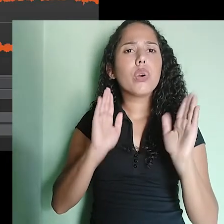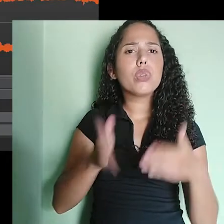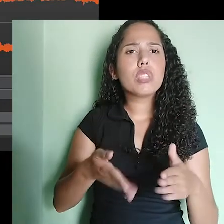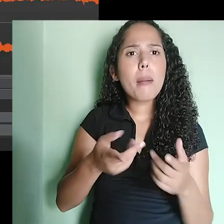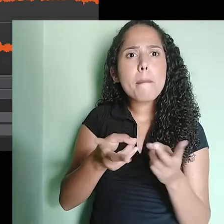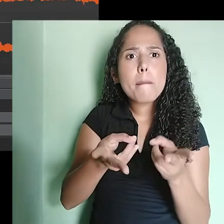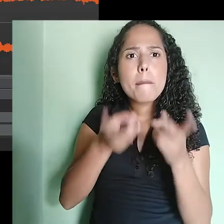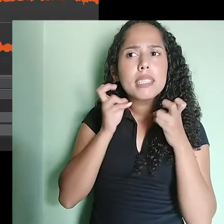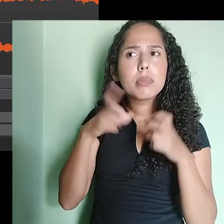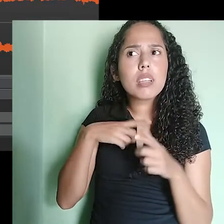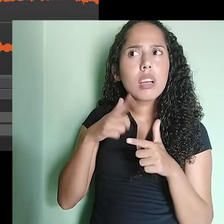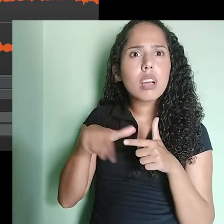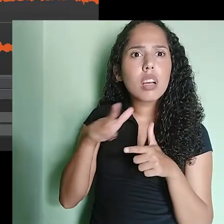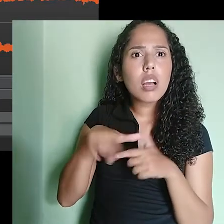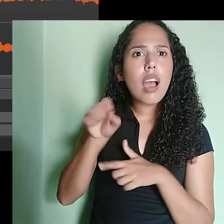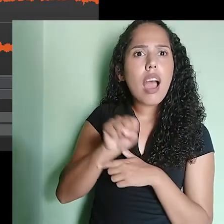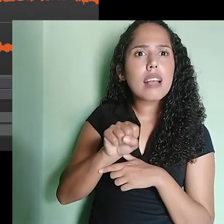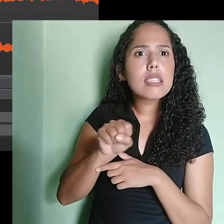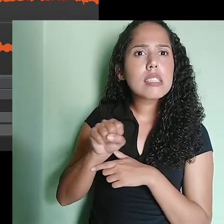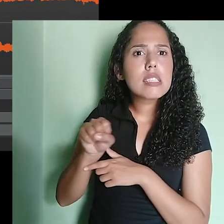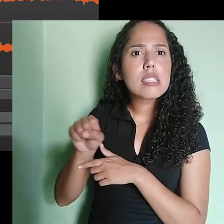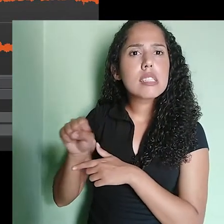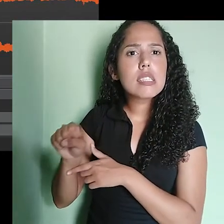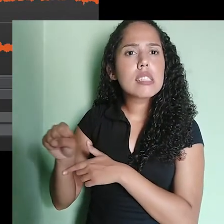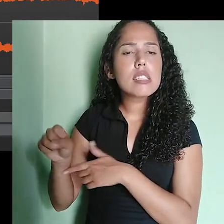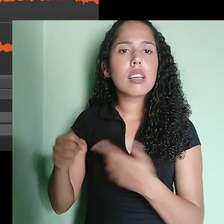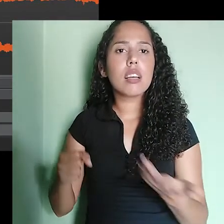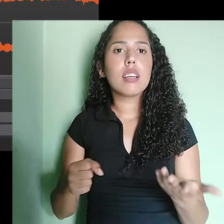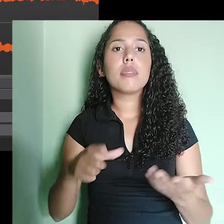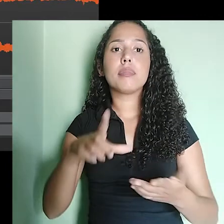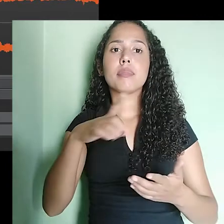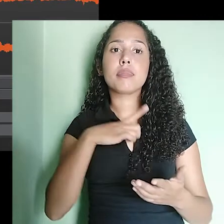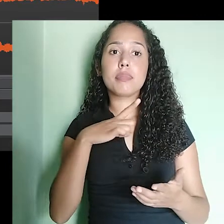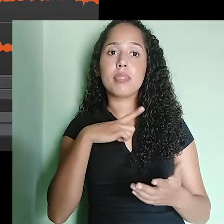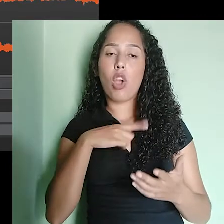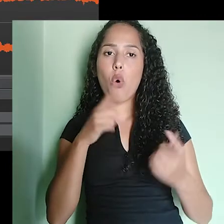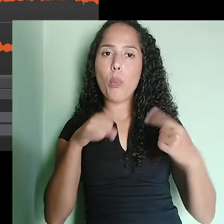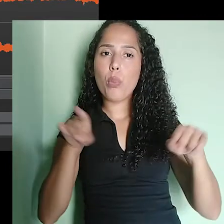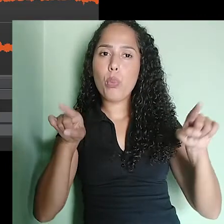com S. Tá? Vou botar aqui para você ouvir.